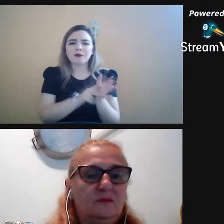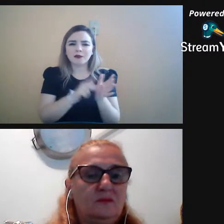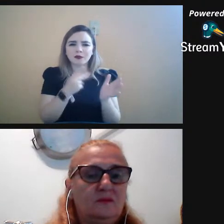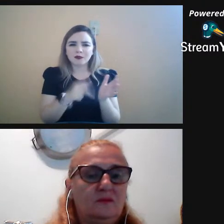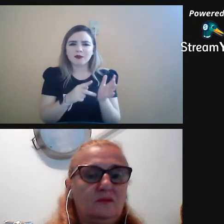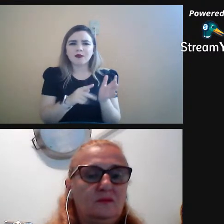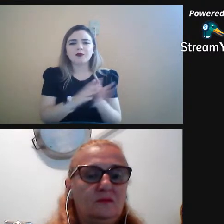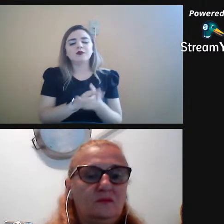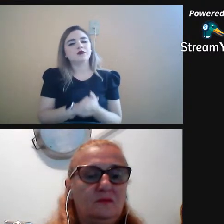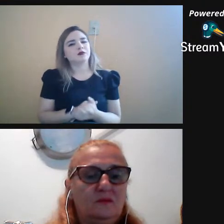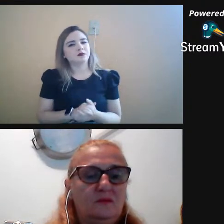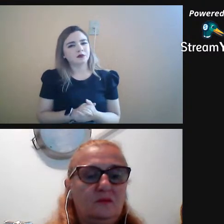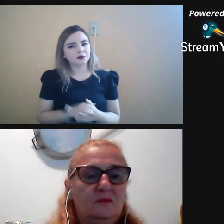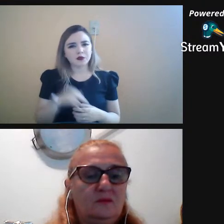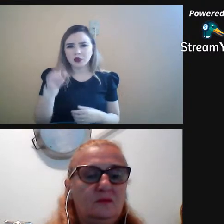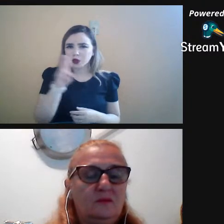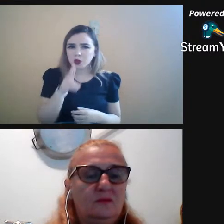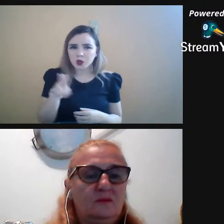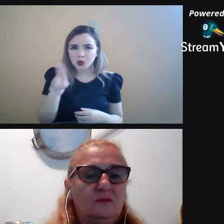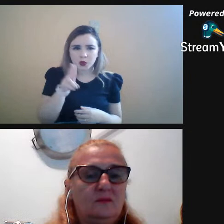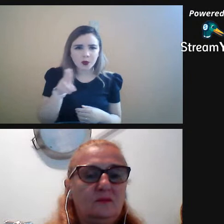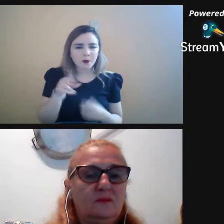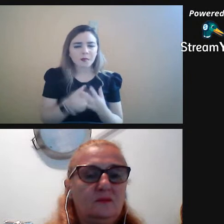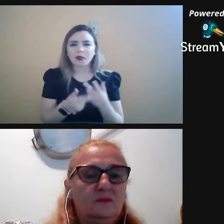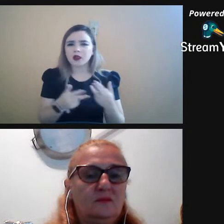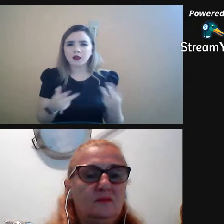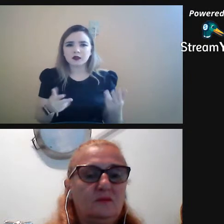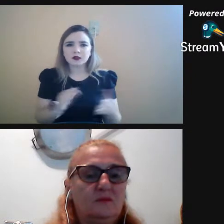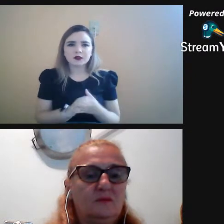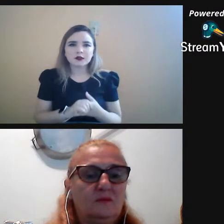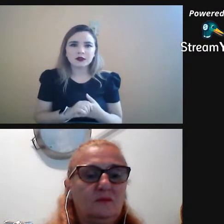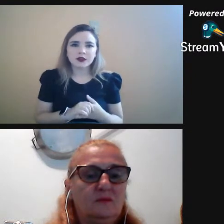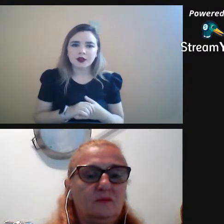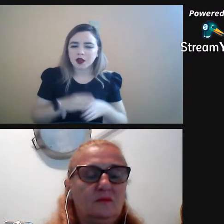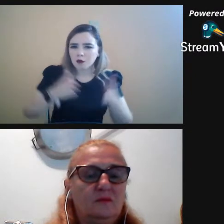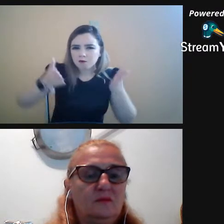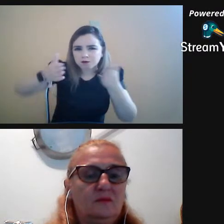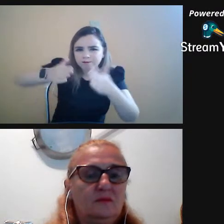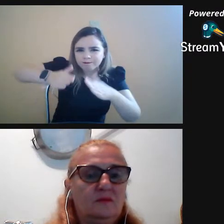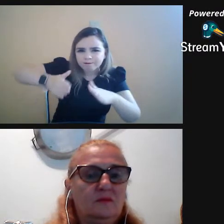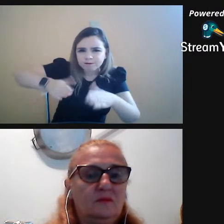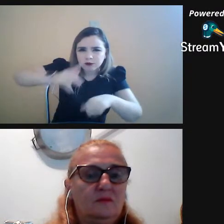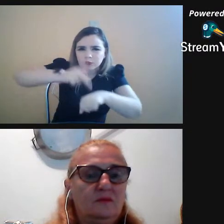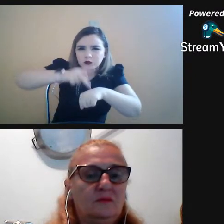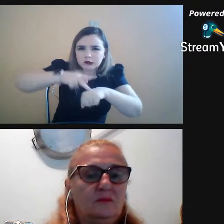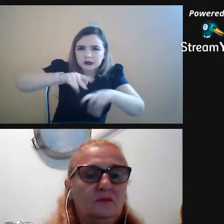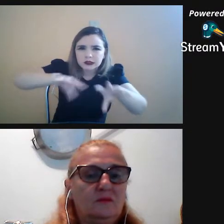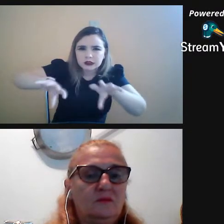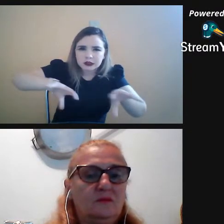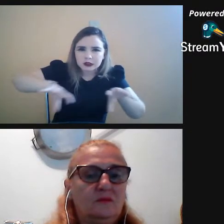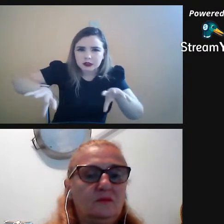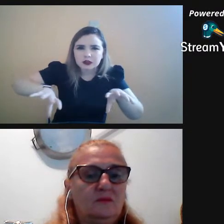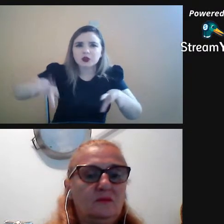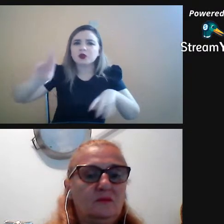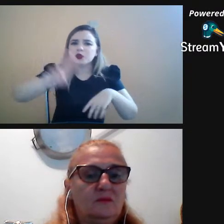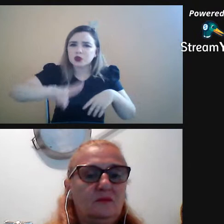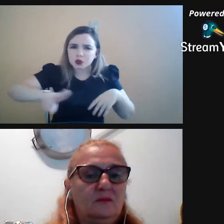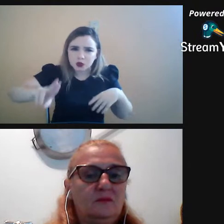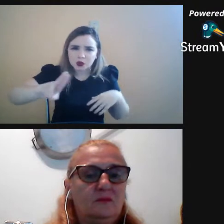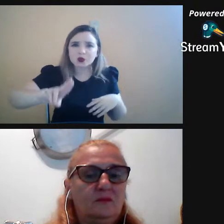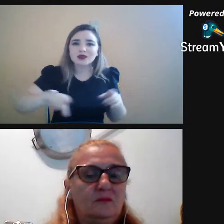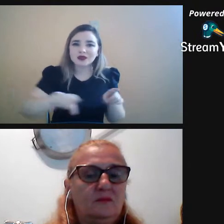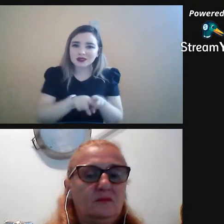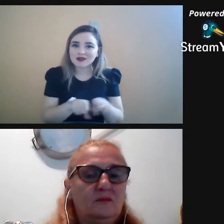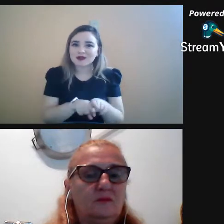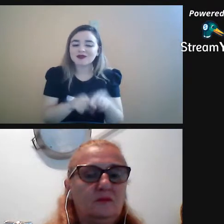né? E usa nas suas monotipias. Ele usa as curvas das pedras, das rochas do local onde ele está vivendo, como ele